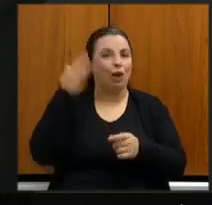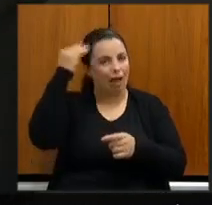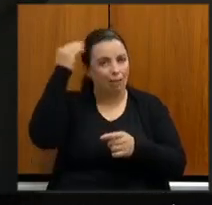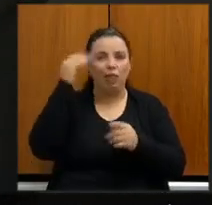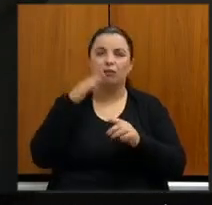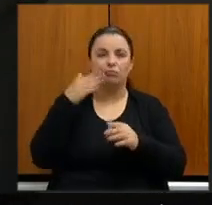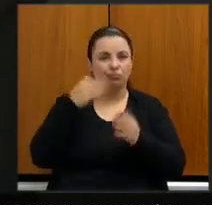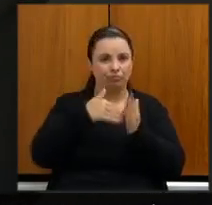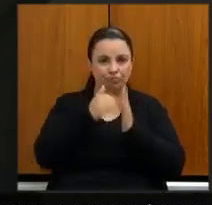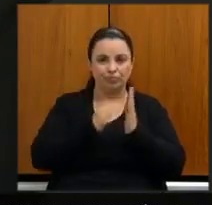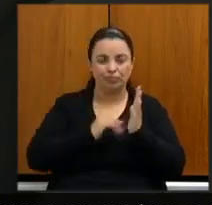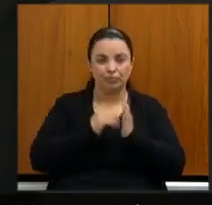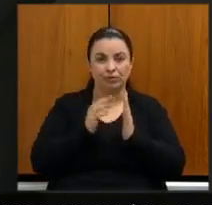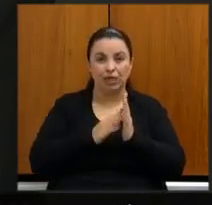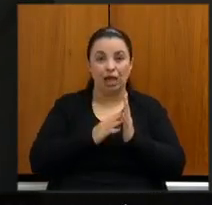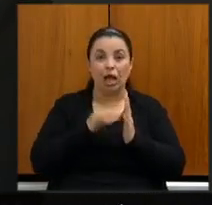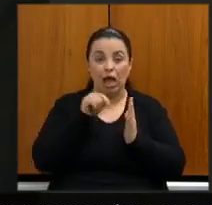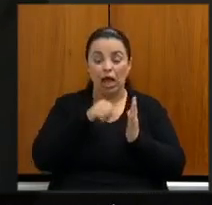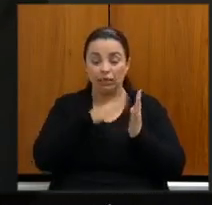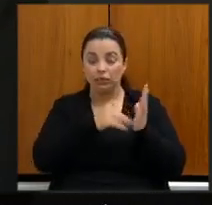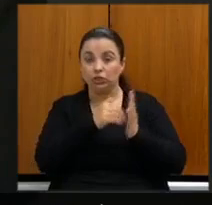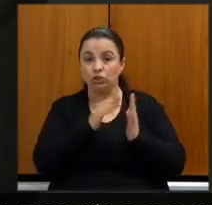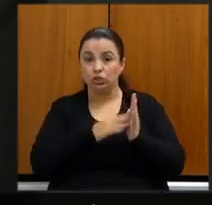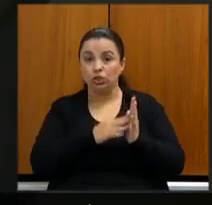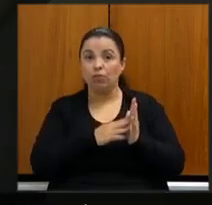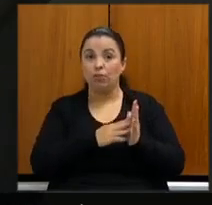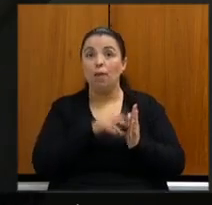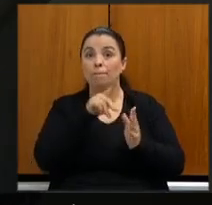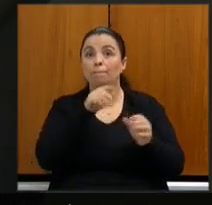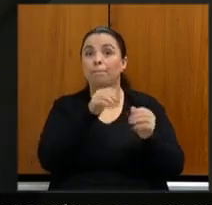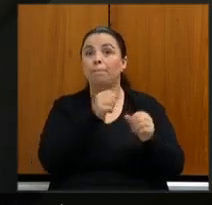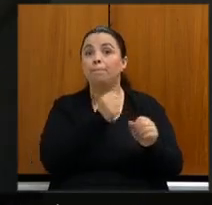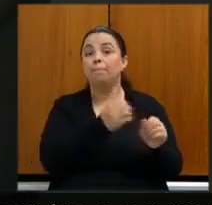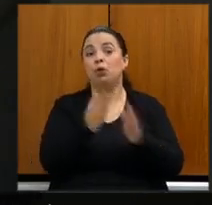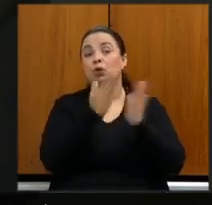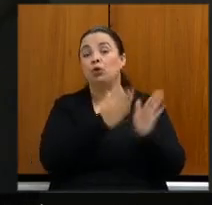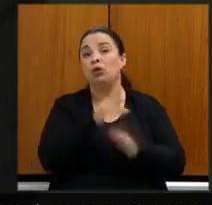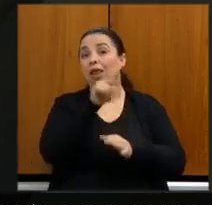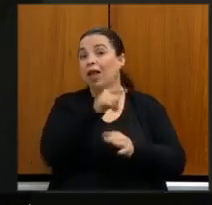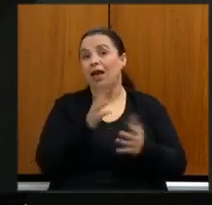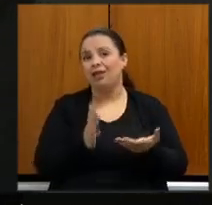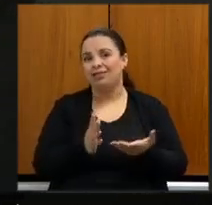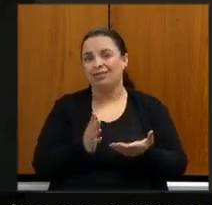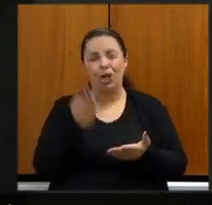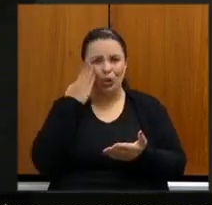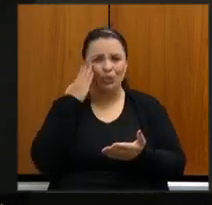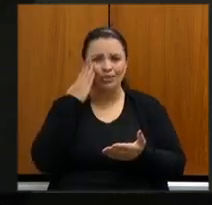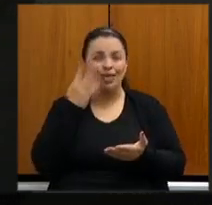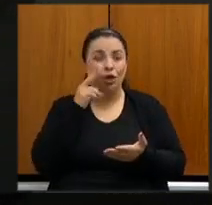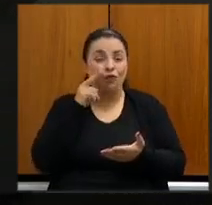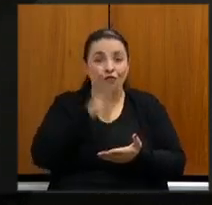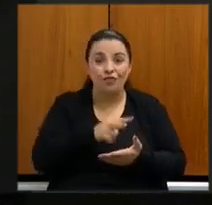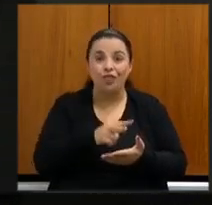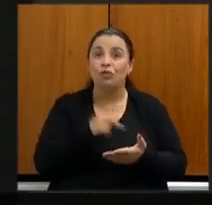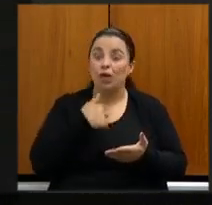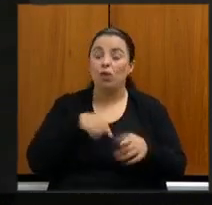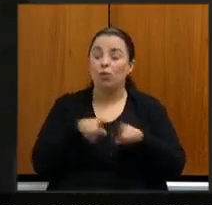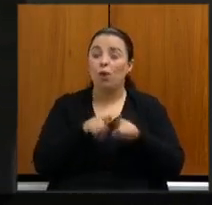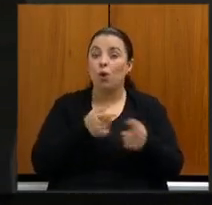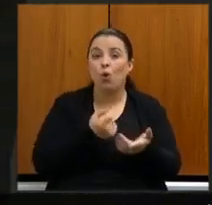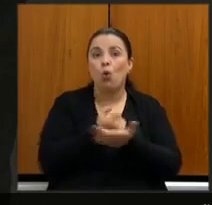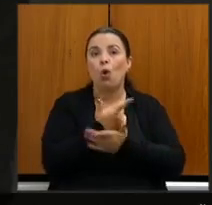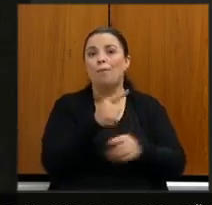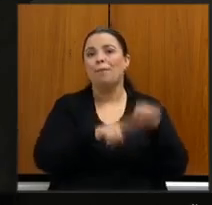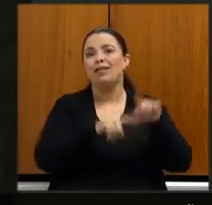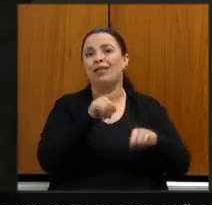eu visito as casas lá eu sei que lá produz porque eu vejo né além de consumir Eu também vejo e lá